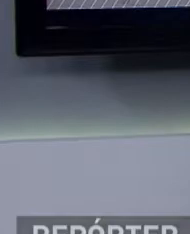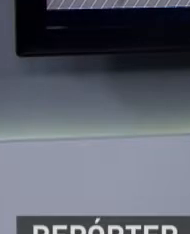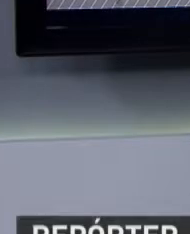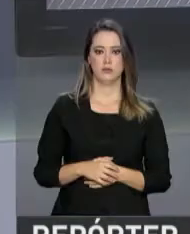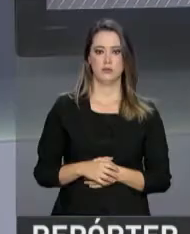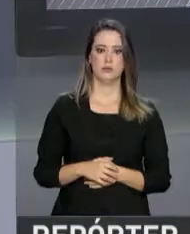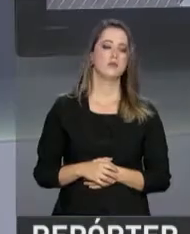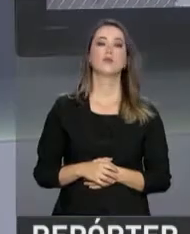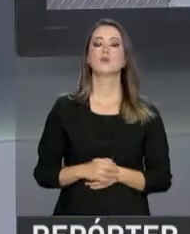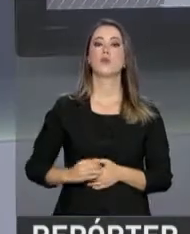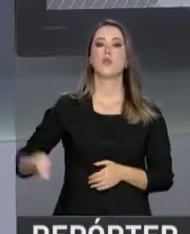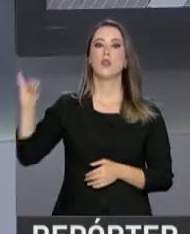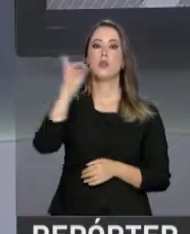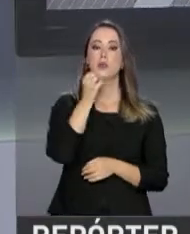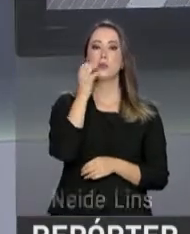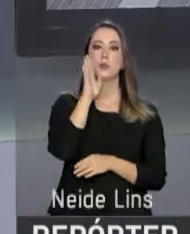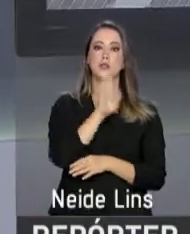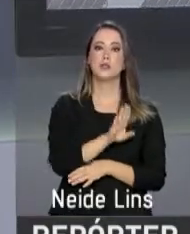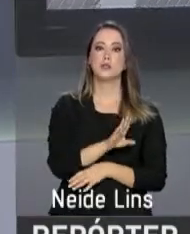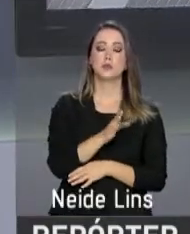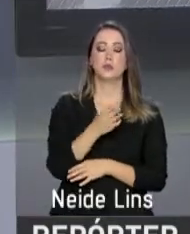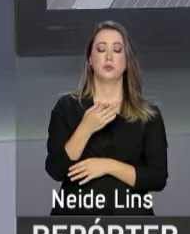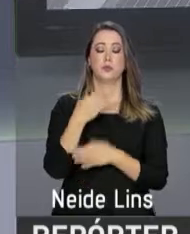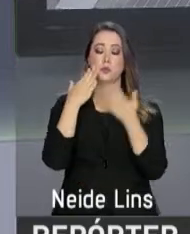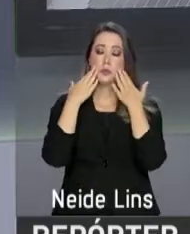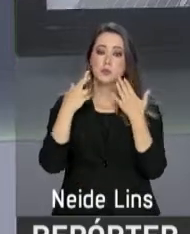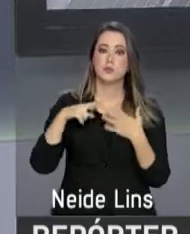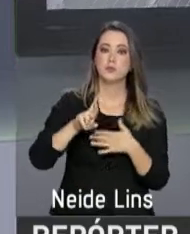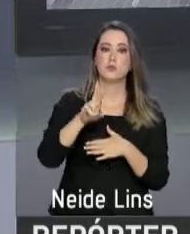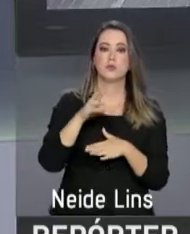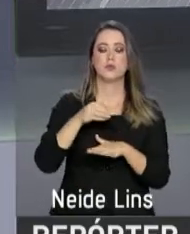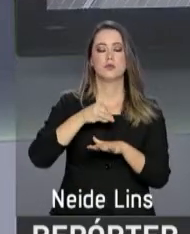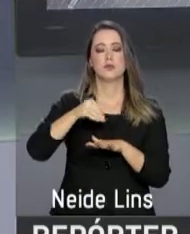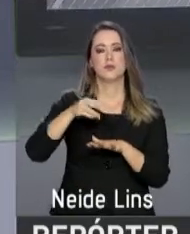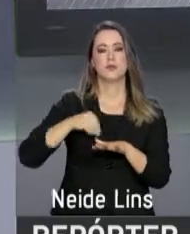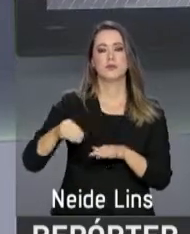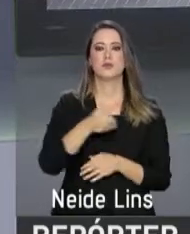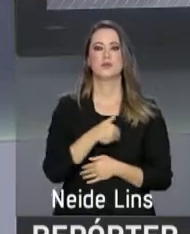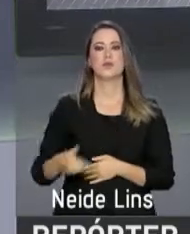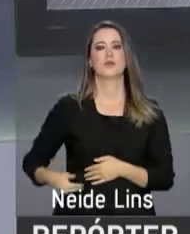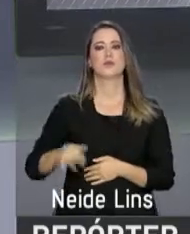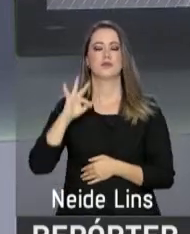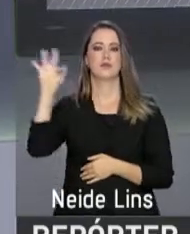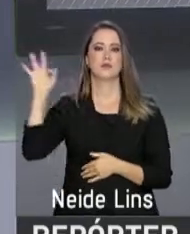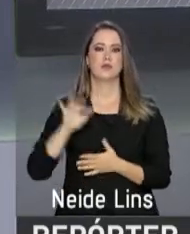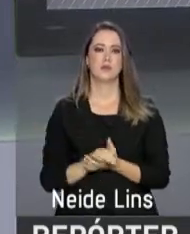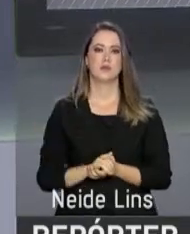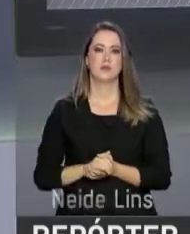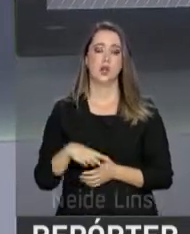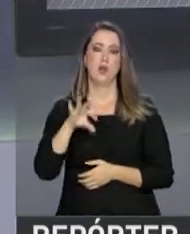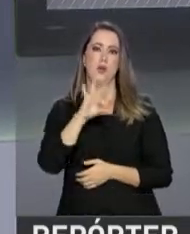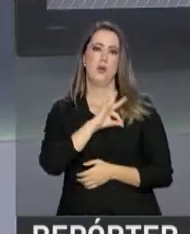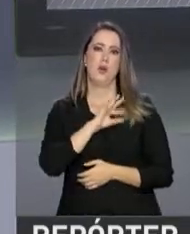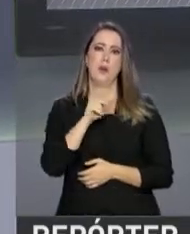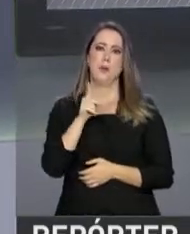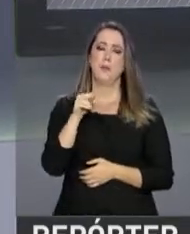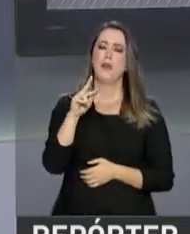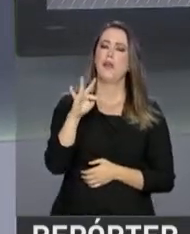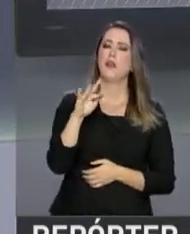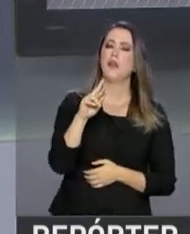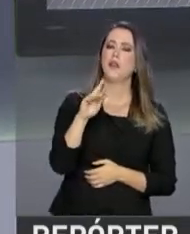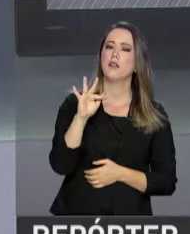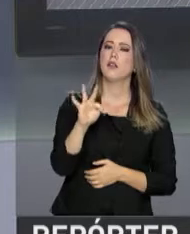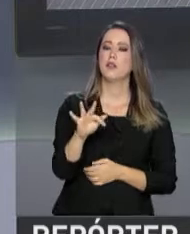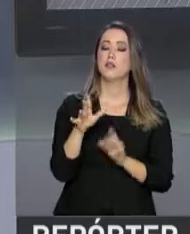olá boa tarde estamos de volta com o repórter nbr e as notícias do governo federal a polícia rodoviária federal divulgou